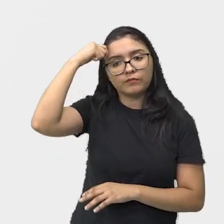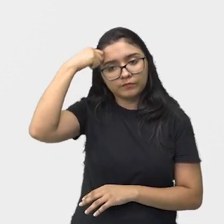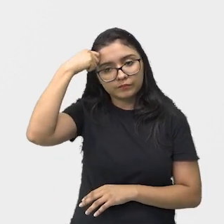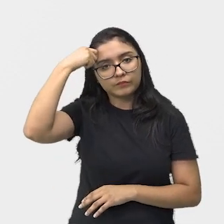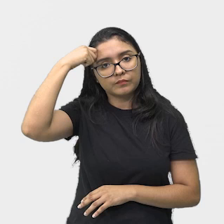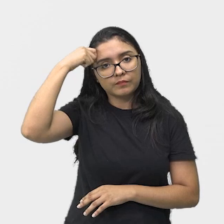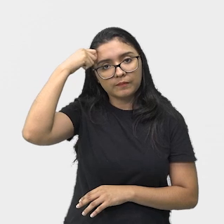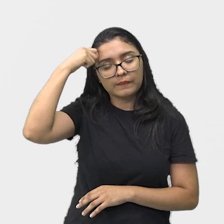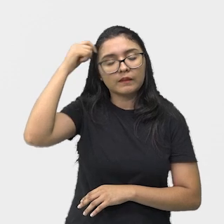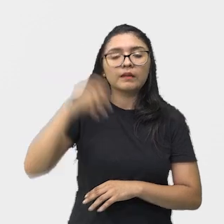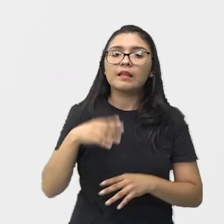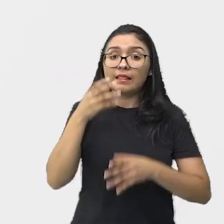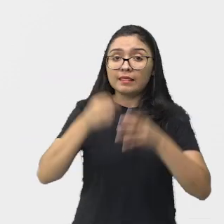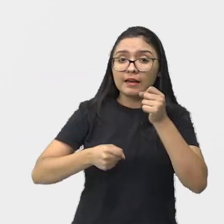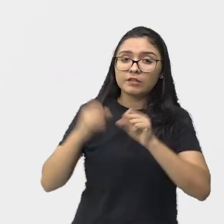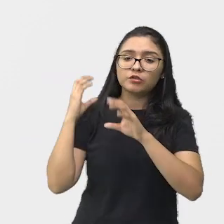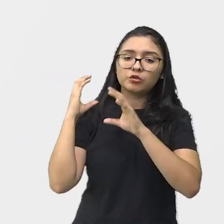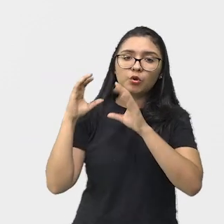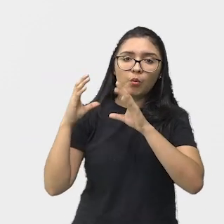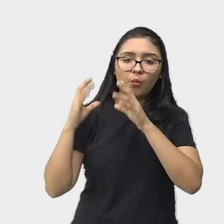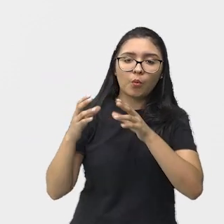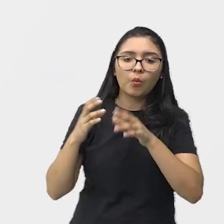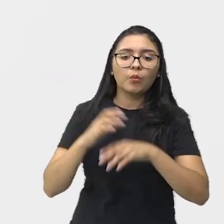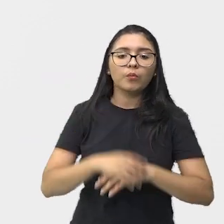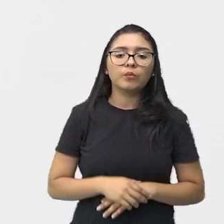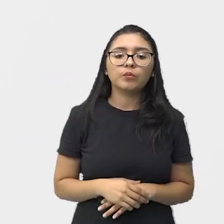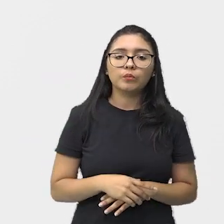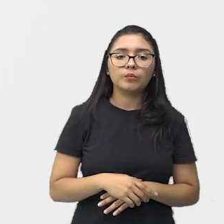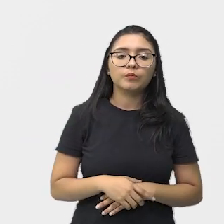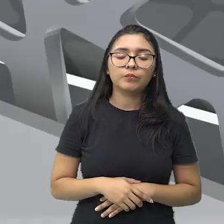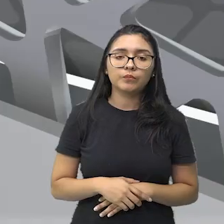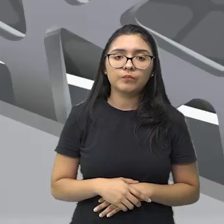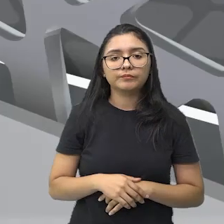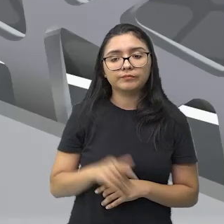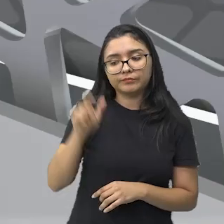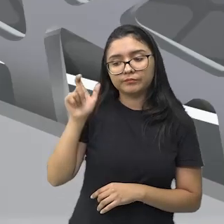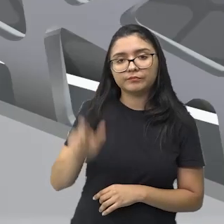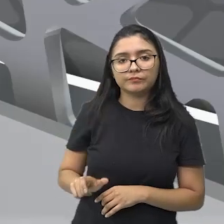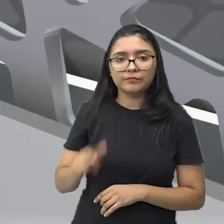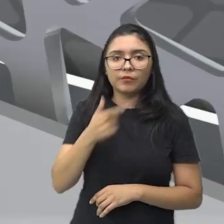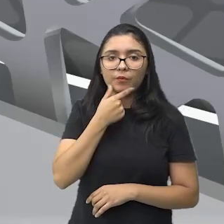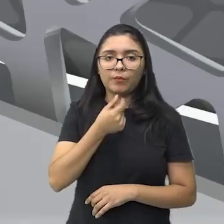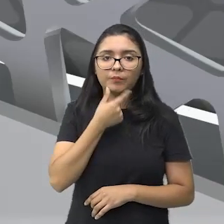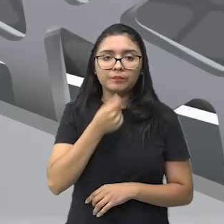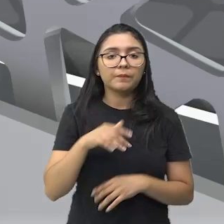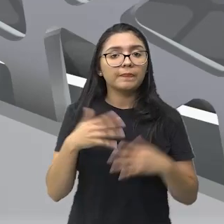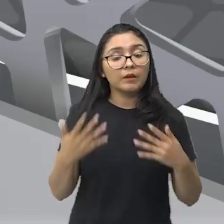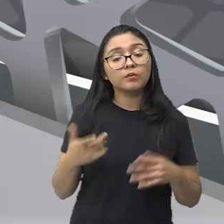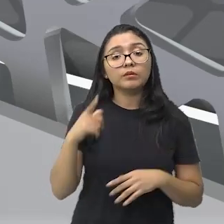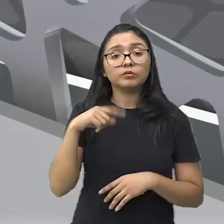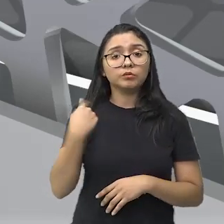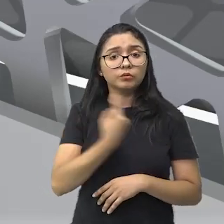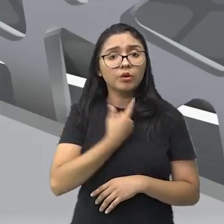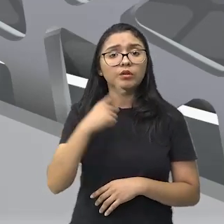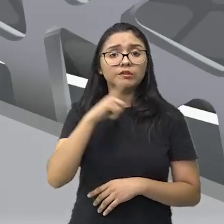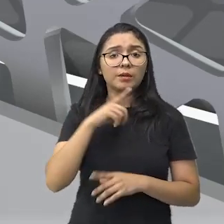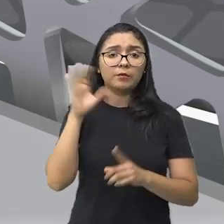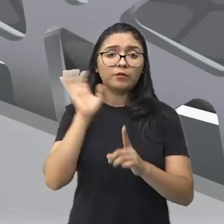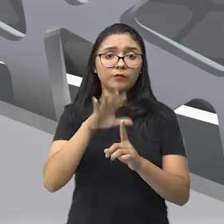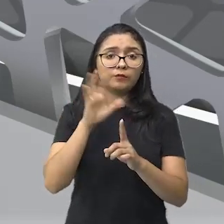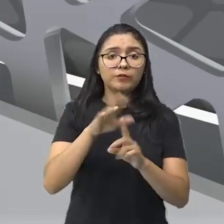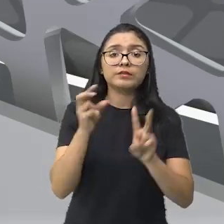de coco, azeite e dendê, certo? Então, nós temos essa influência indígena,